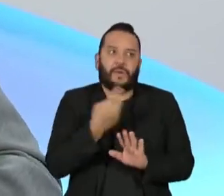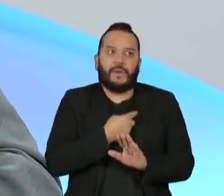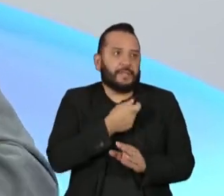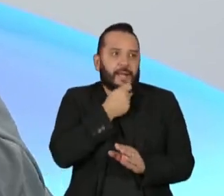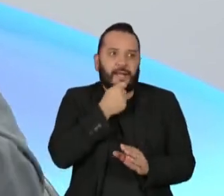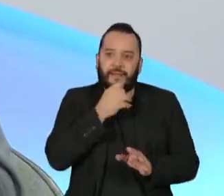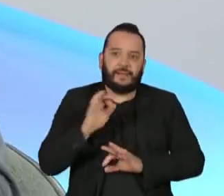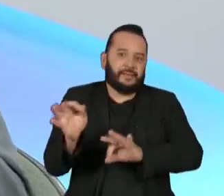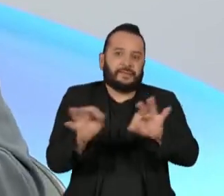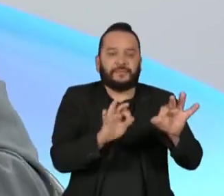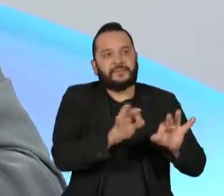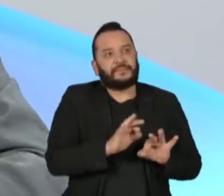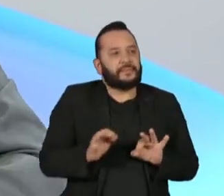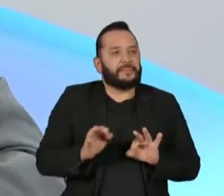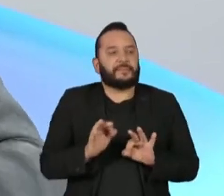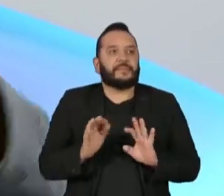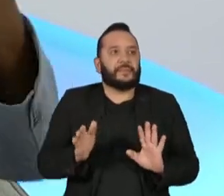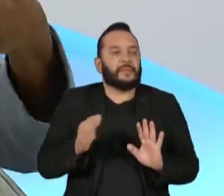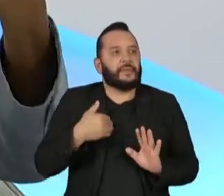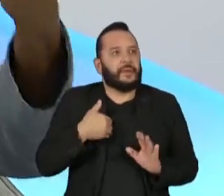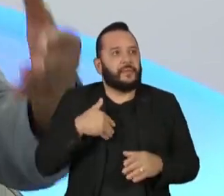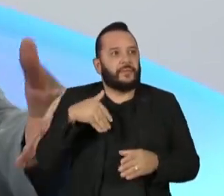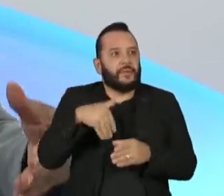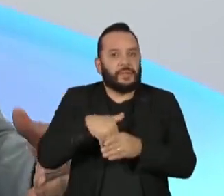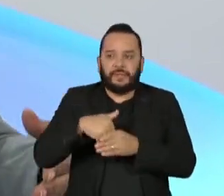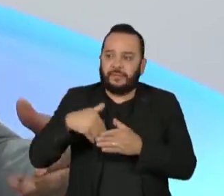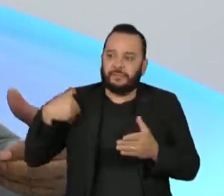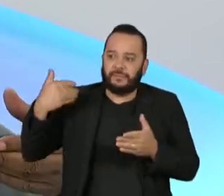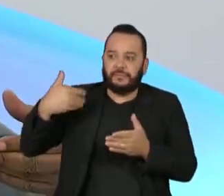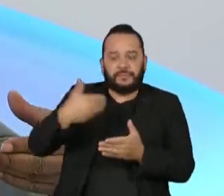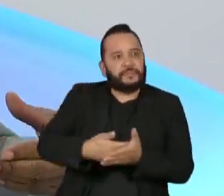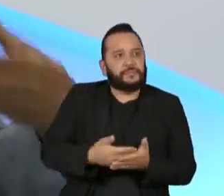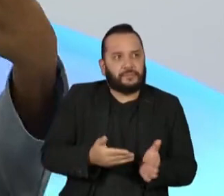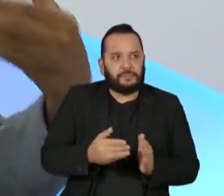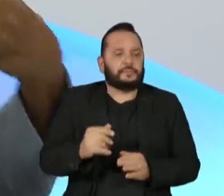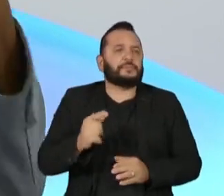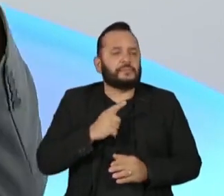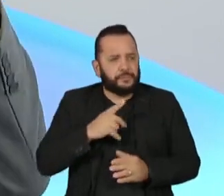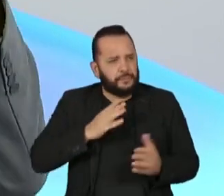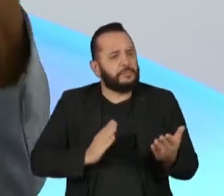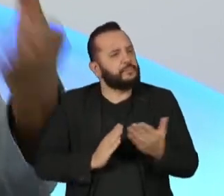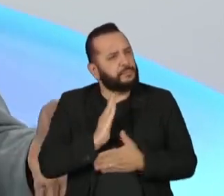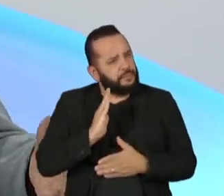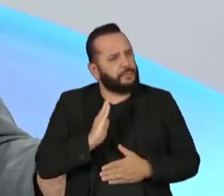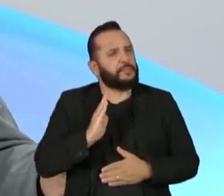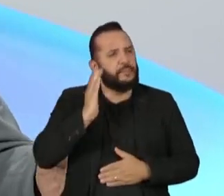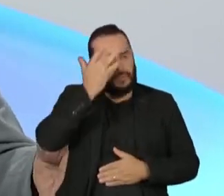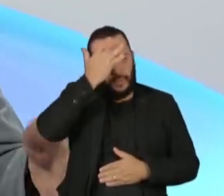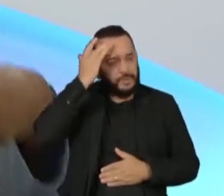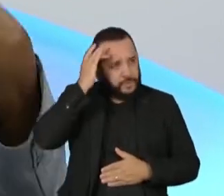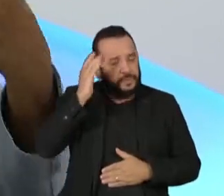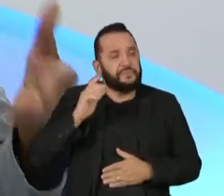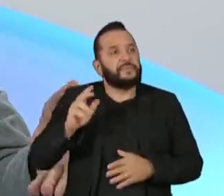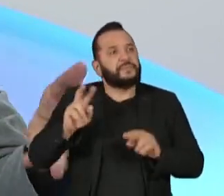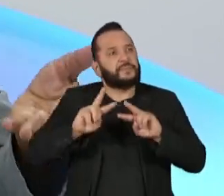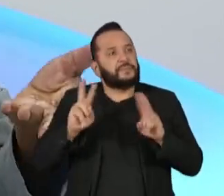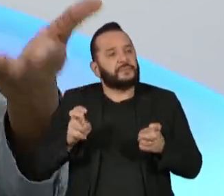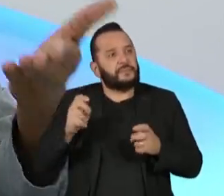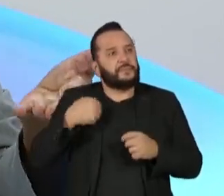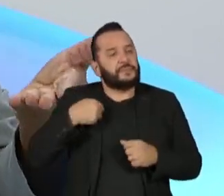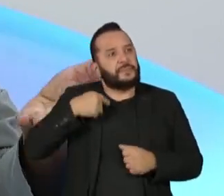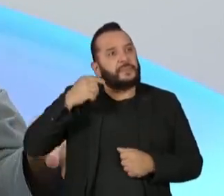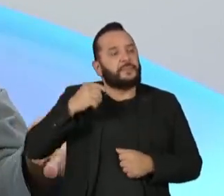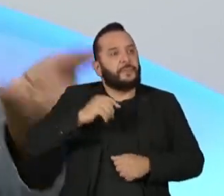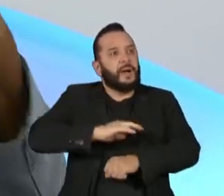imaginávamos agora nas últimas eleições. Elegemos pessoas que trabalham com a pauta racial, mas,